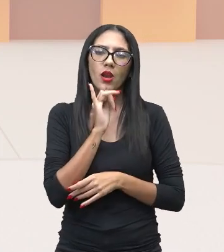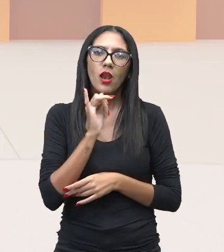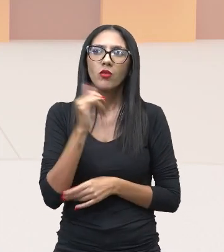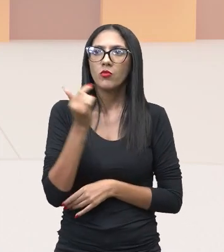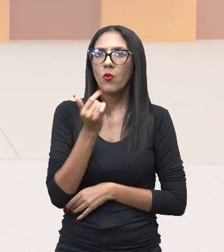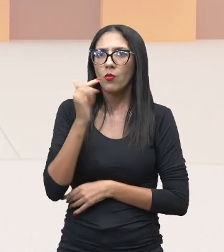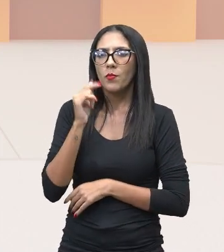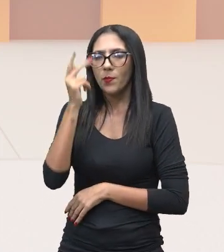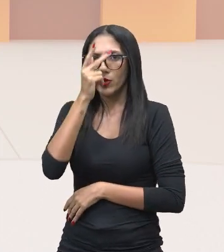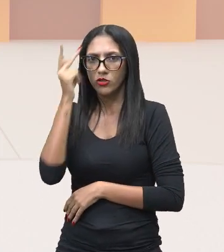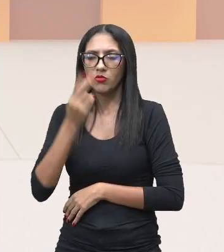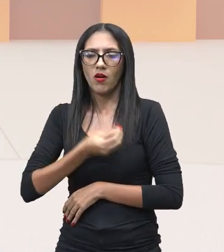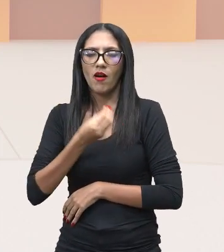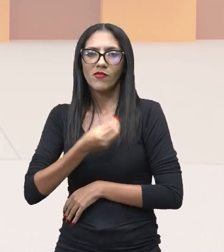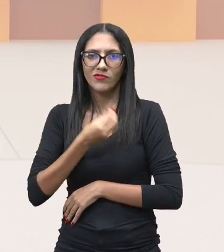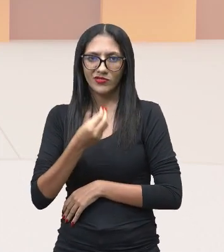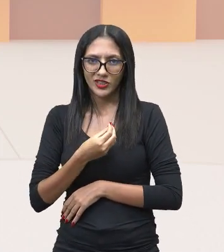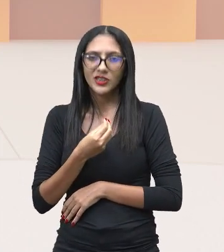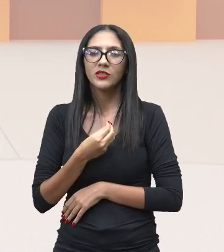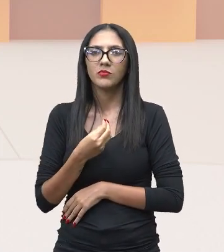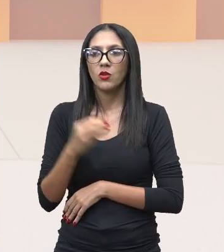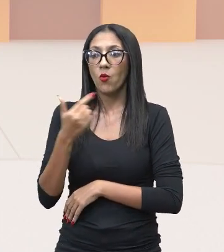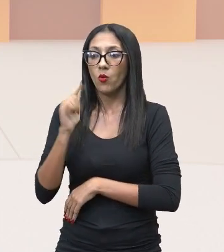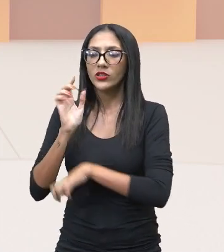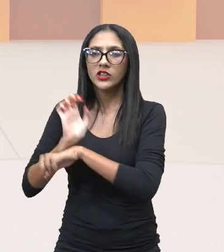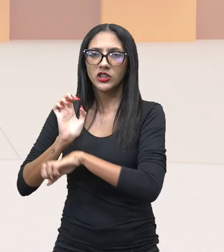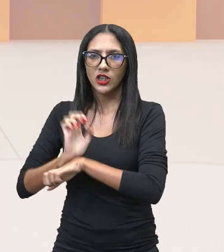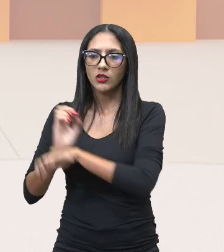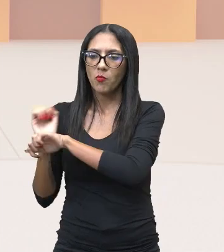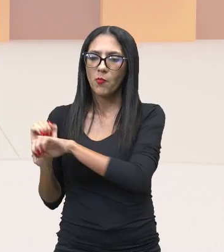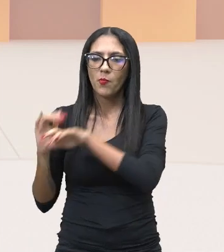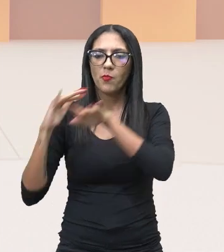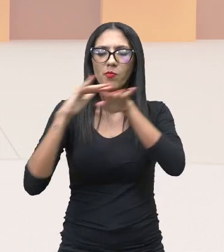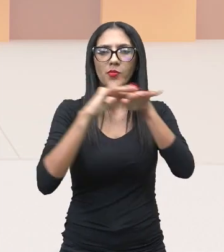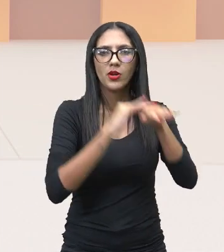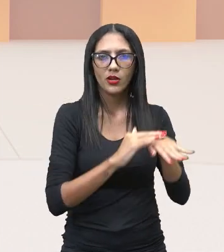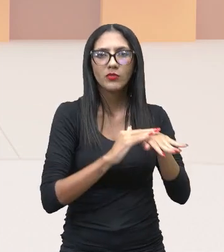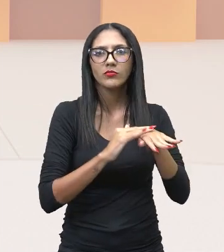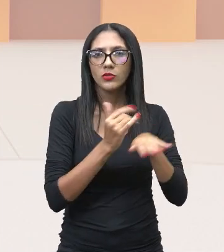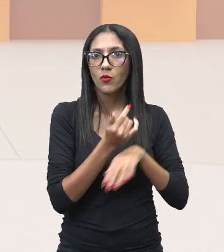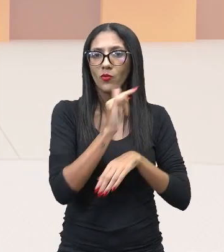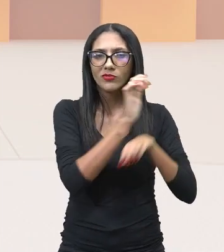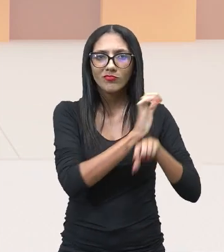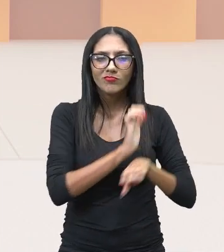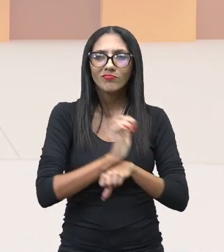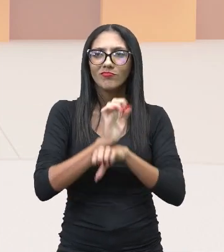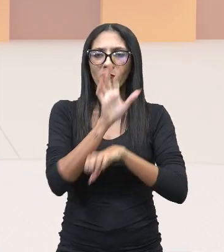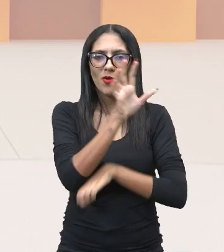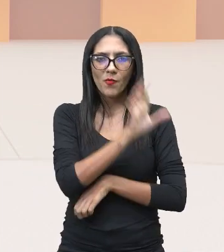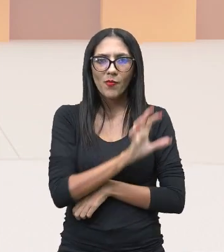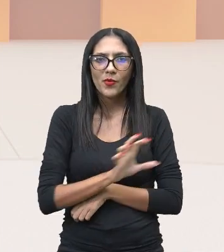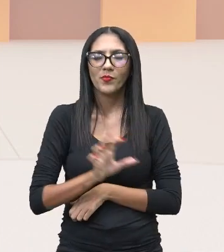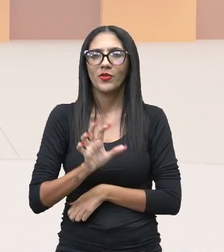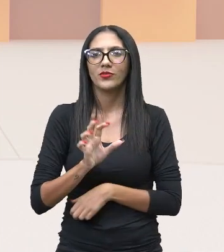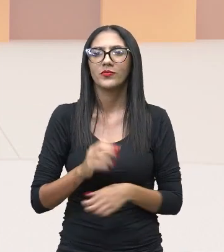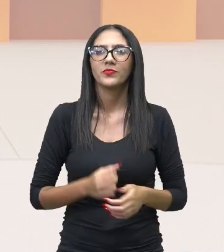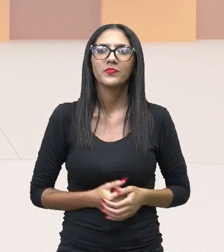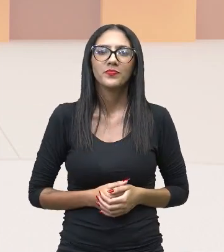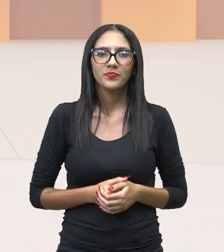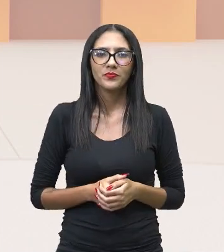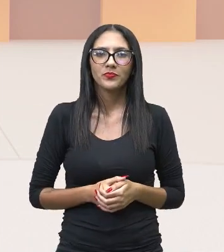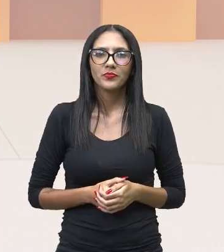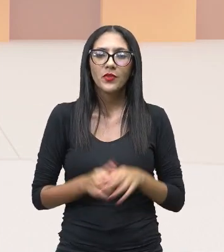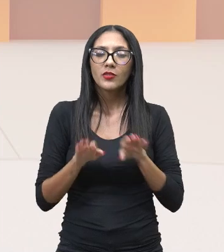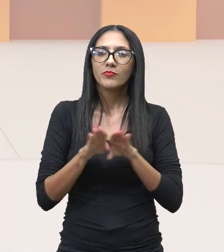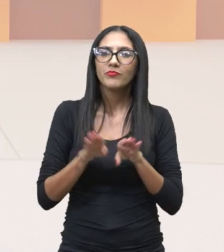de outras regiões e fossem para a Amazônia. E em terceiro, pessoal, tem aí a questão do uso das técnicas modernas, não